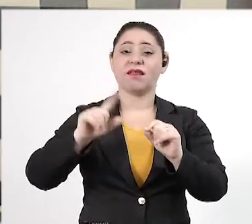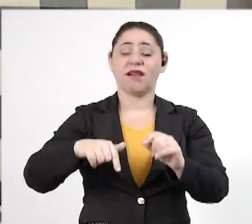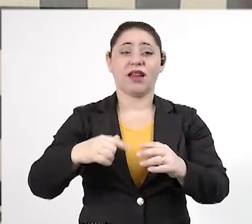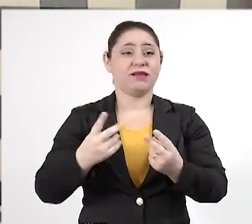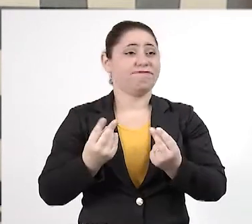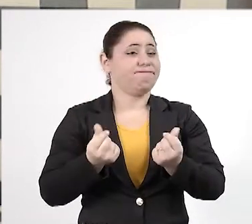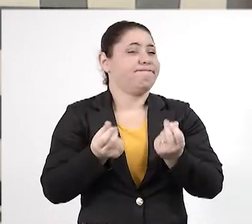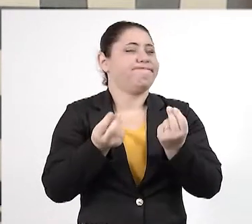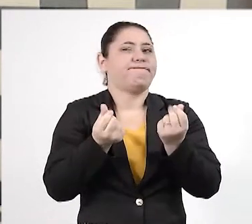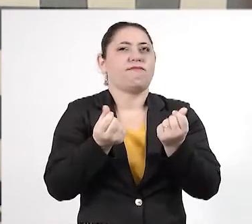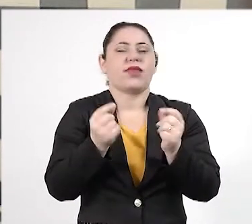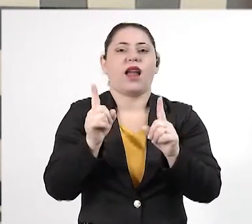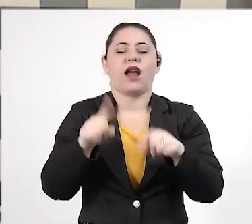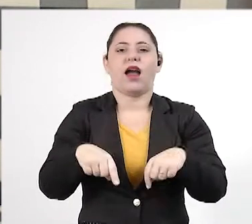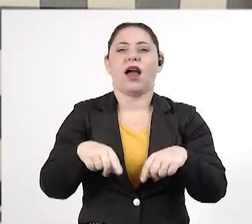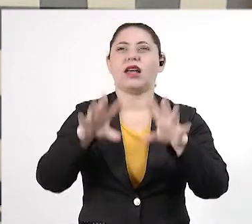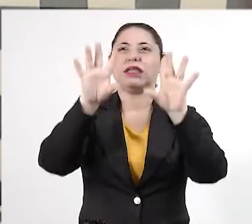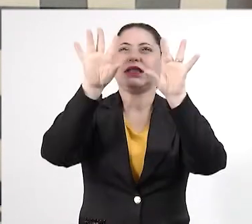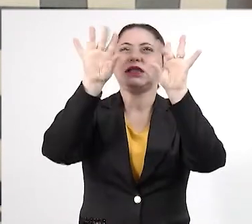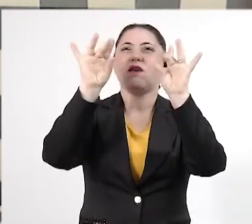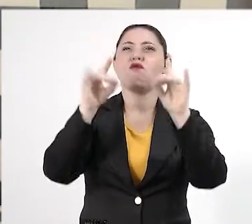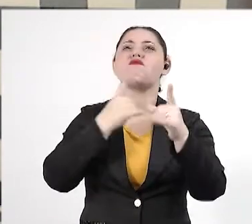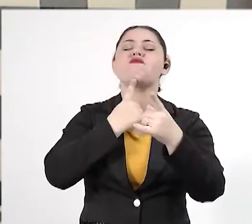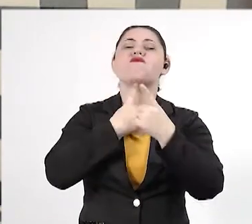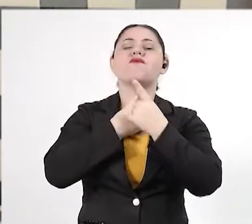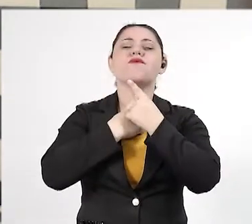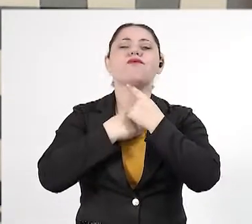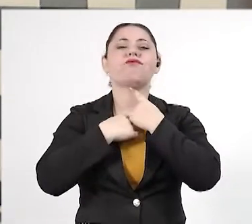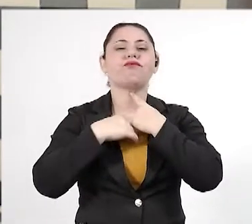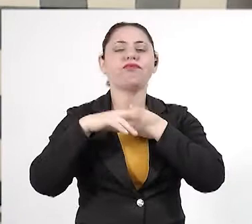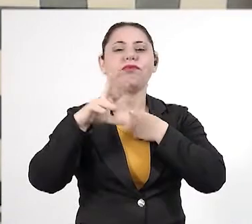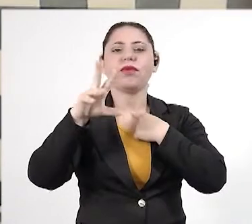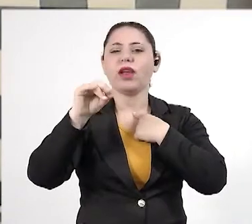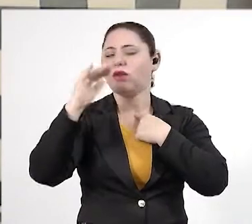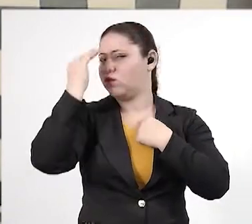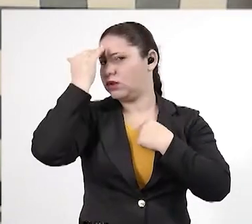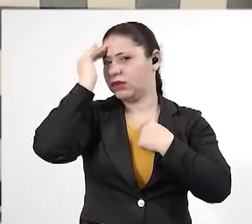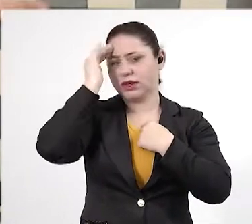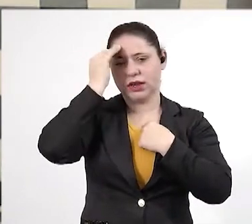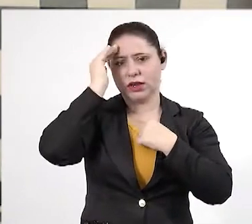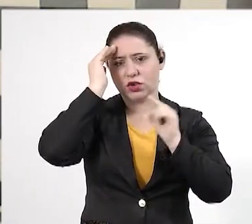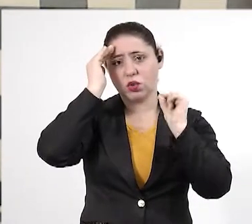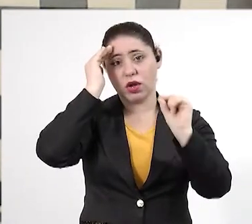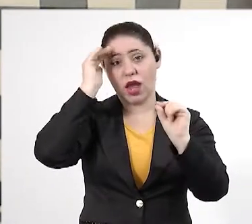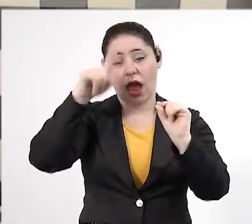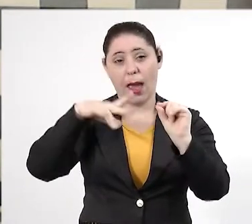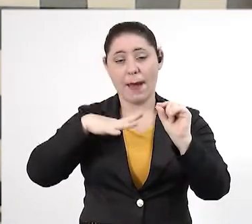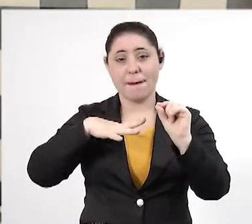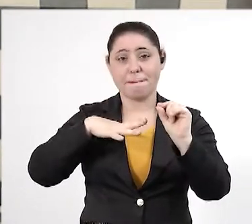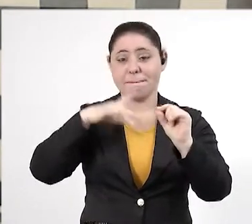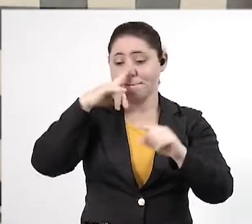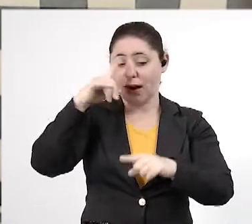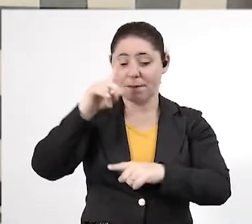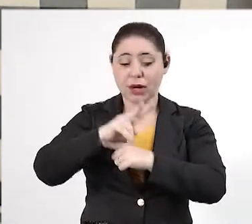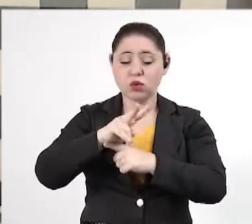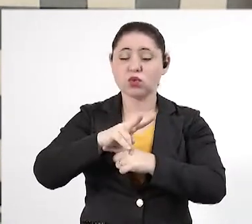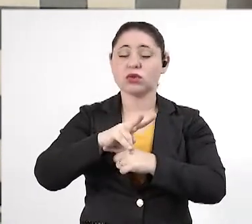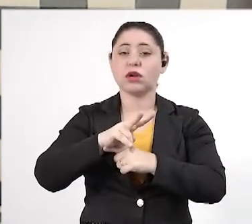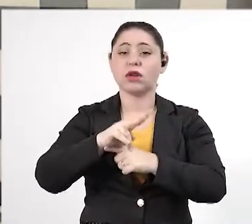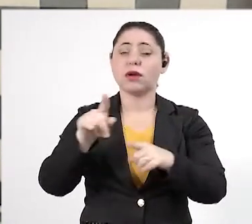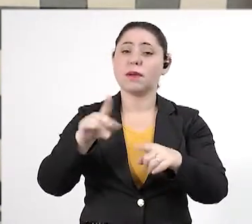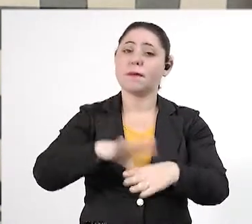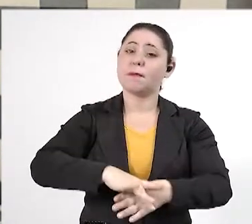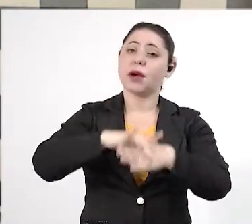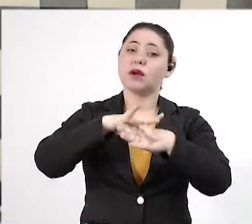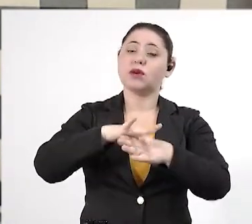as nossas, digamos assim, as nossas vontades, que não compreendem até essa questão da maternidade e